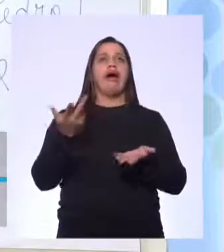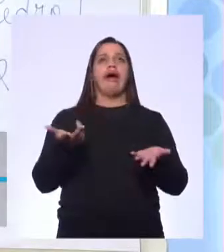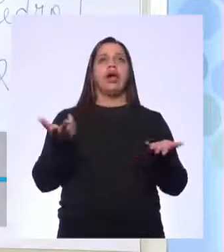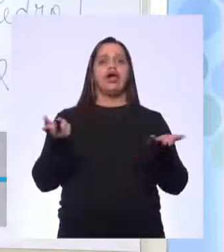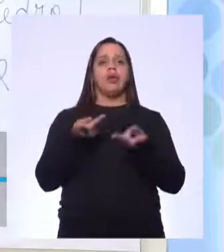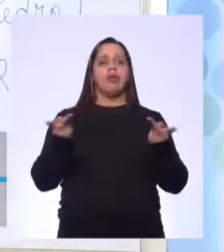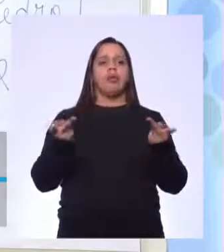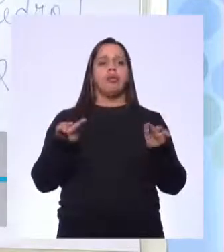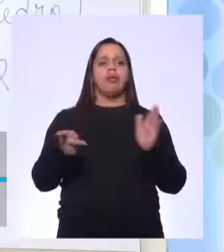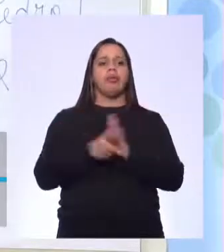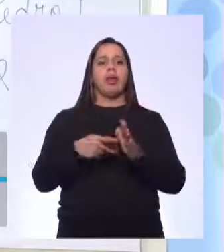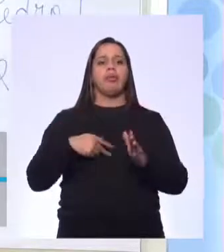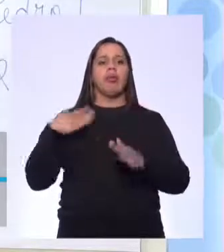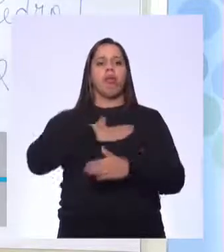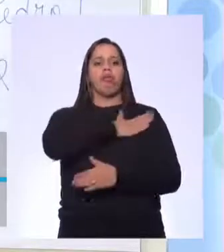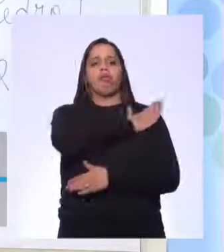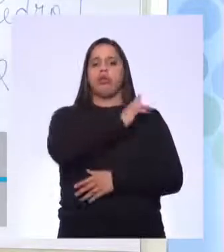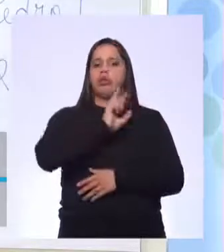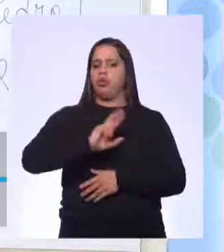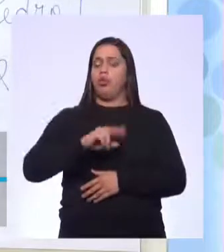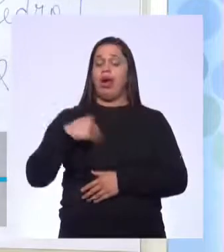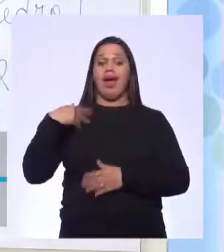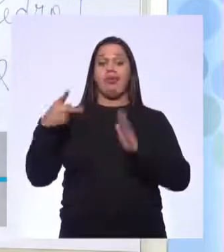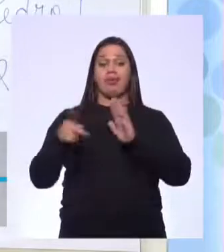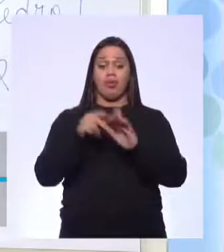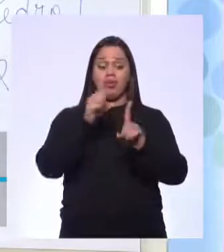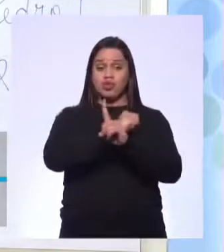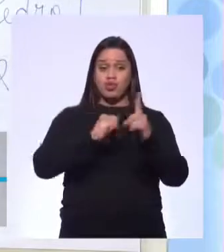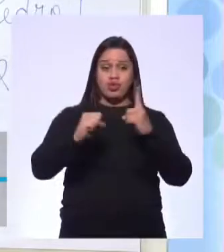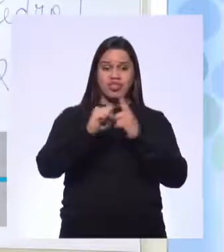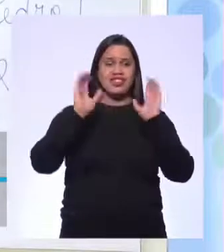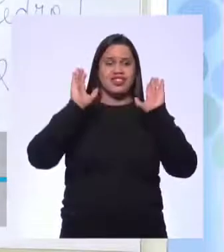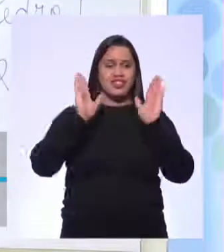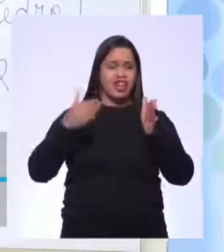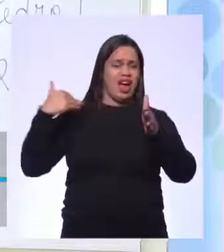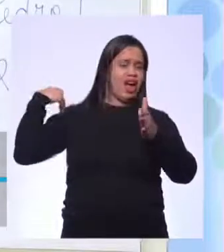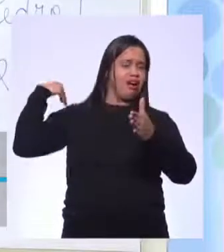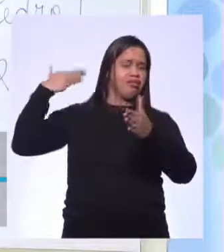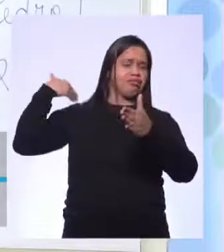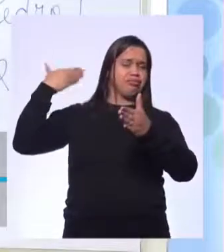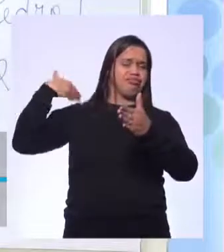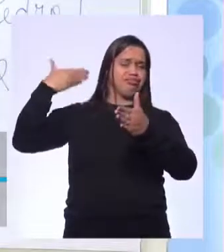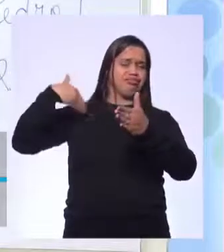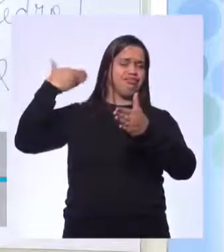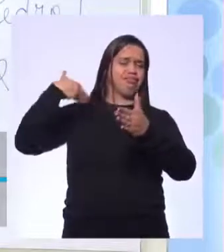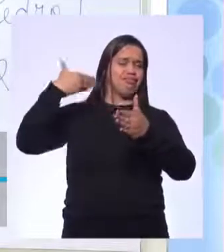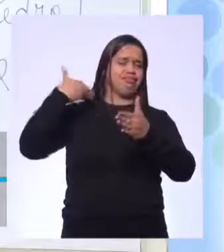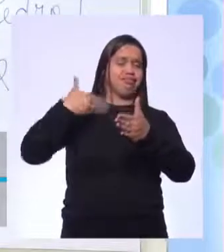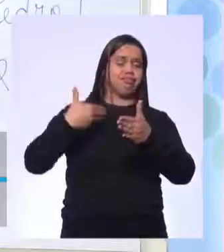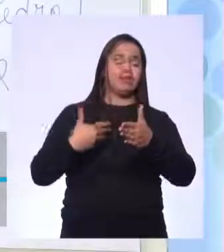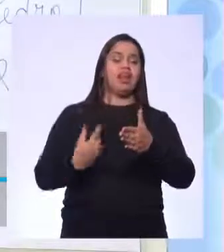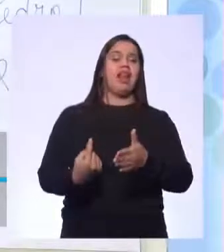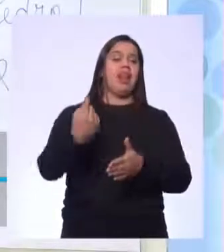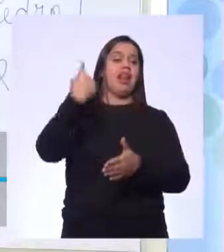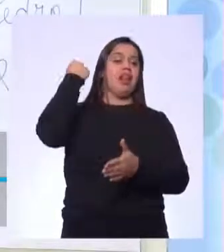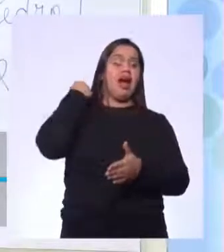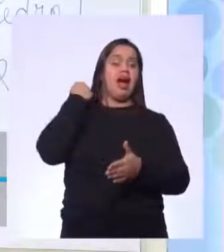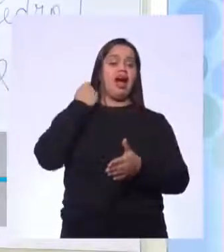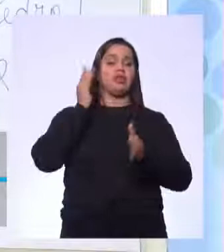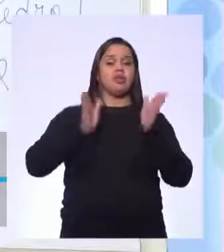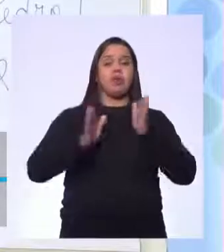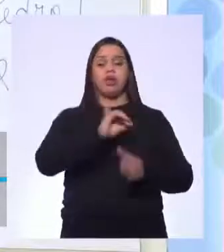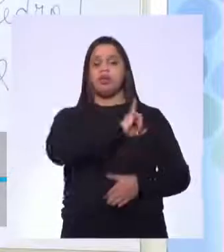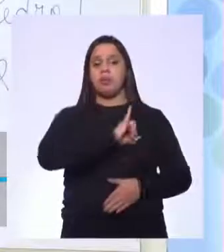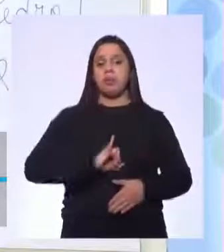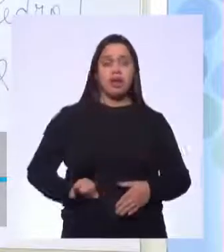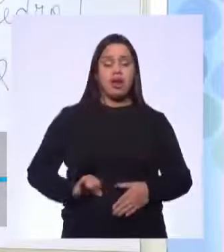Essa ideia, ela vem sendo construída na nossa sociedade desde do início, desde lá do Império, quando